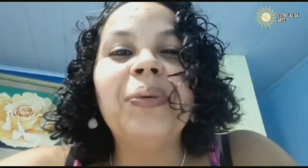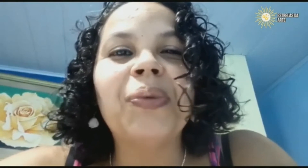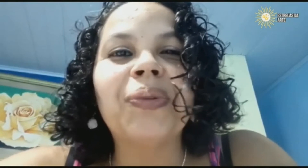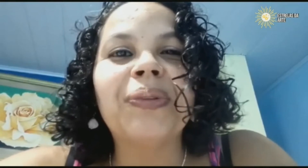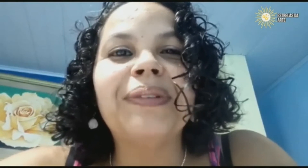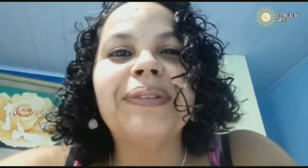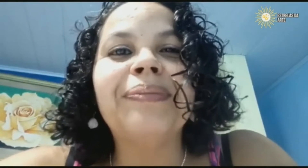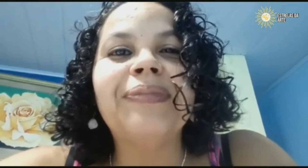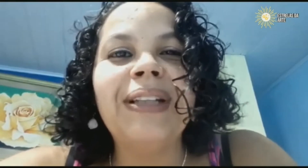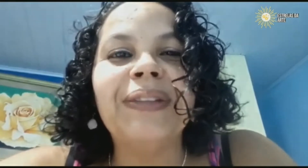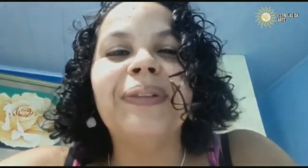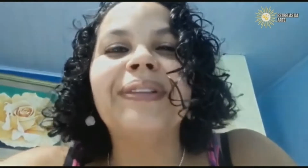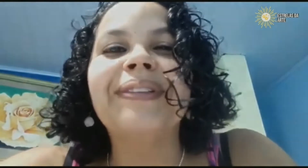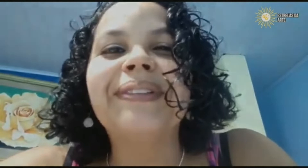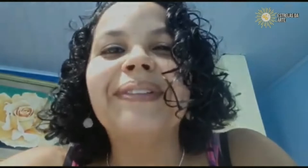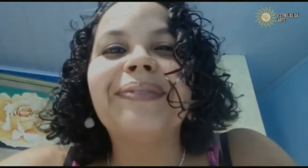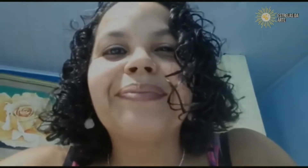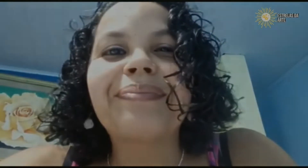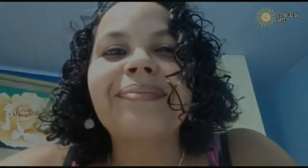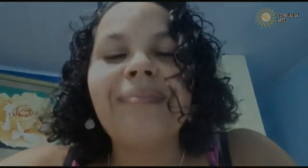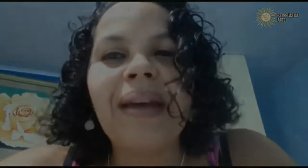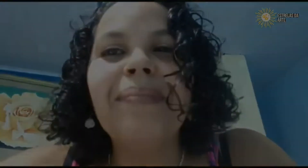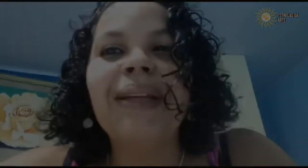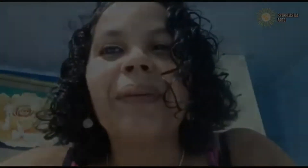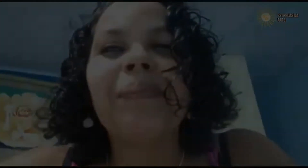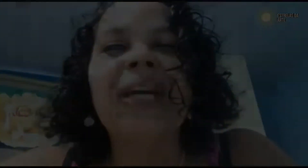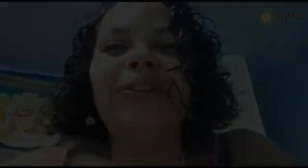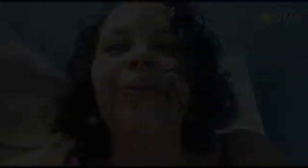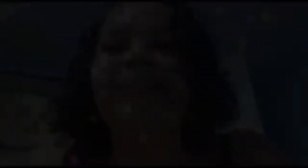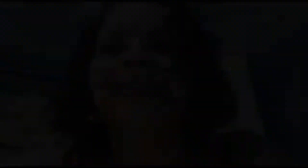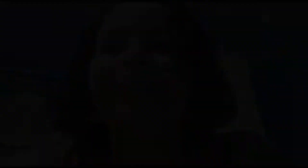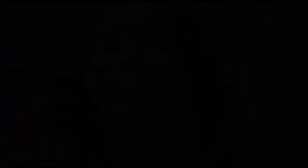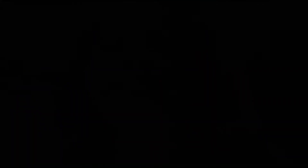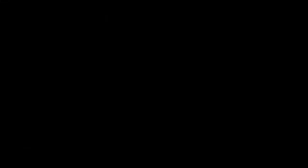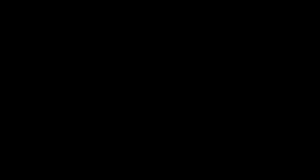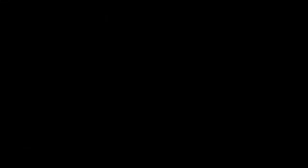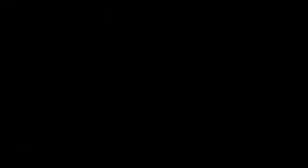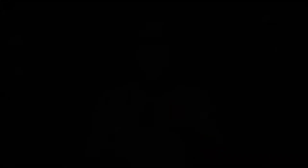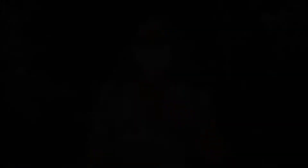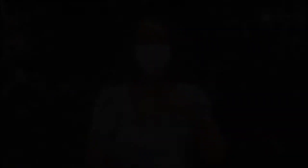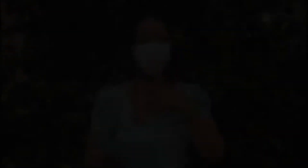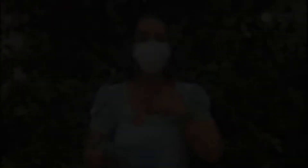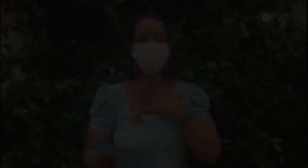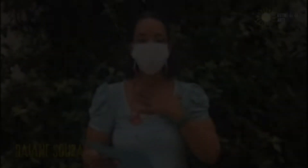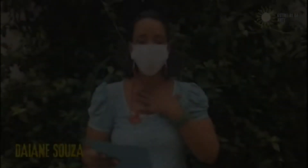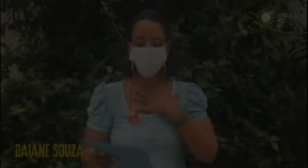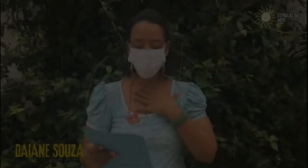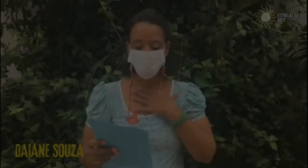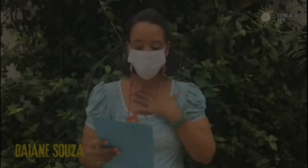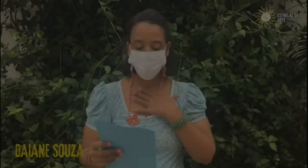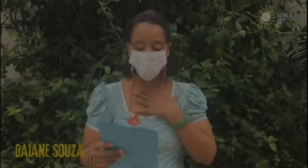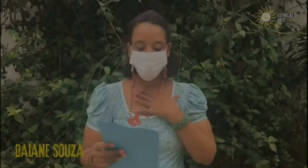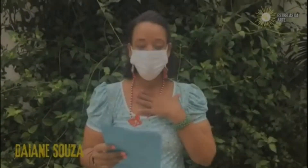de todo mundo. Valeu. Amém. Beijo. Meu nome é Daiane